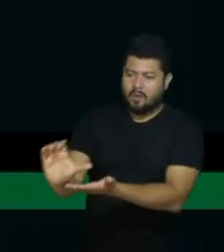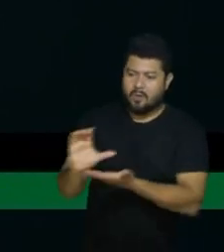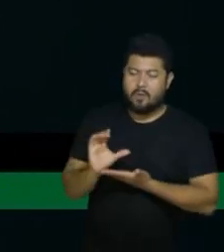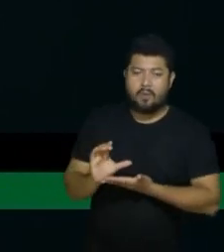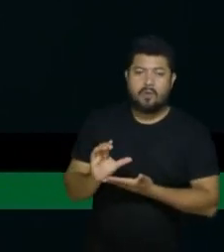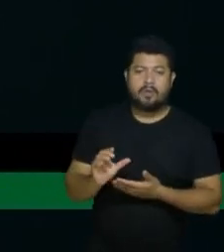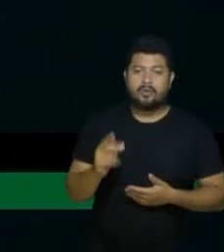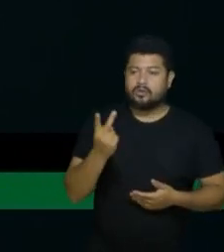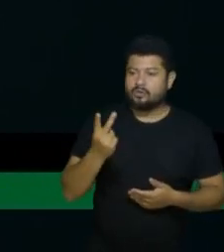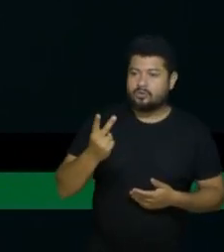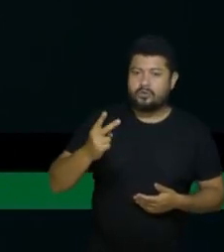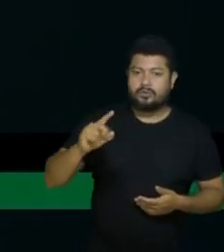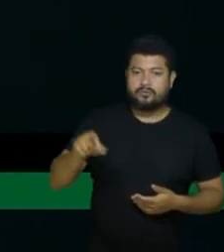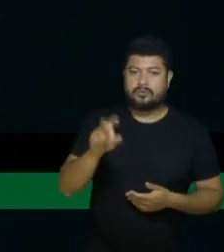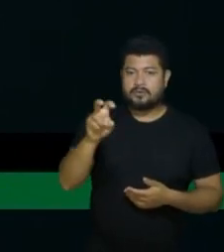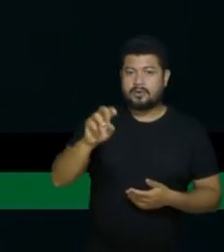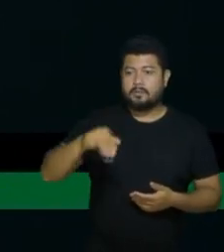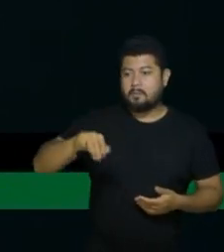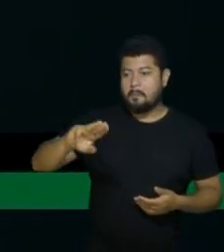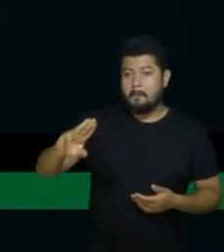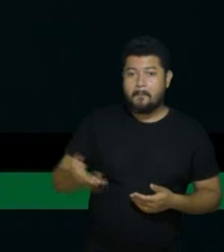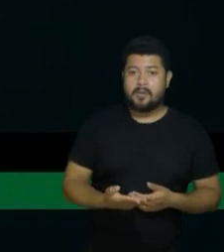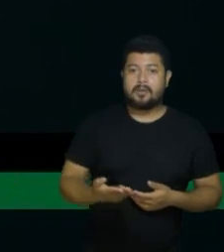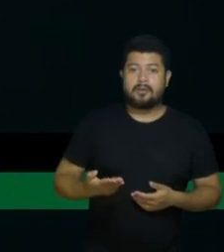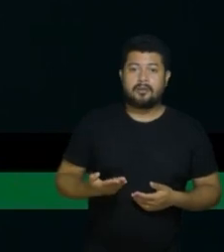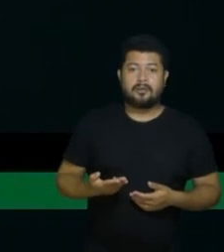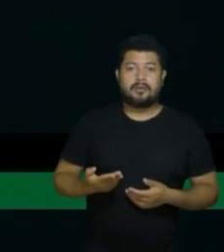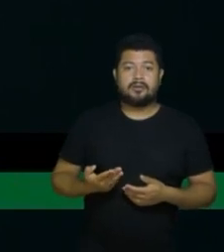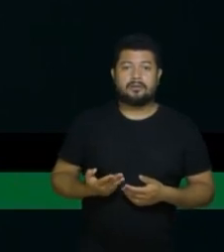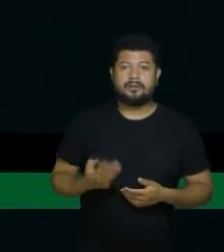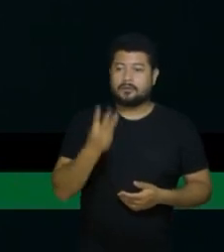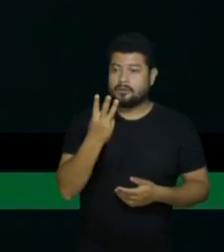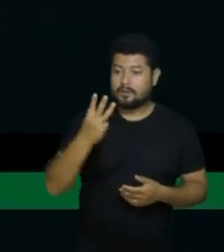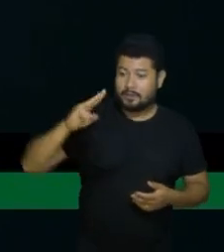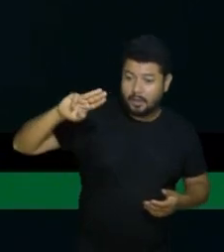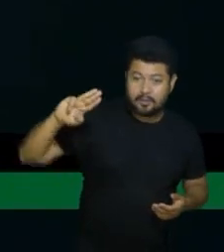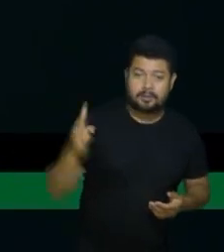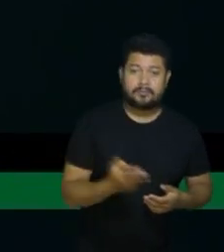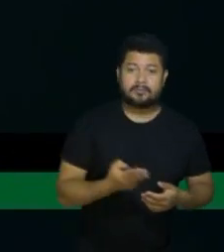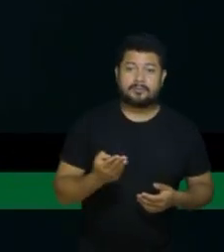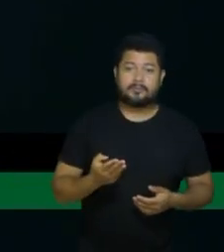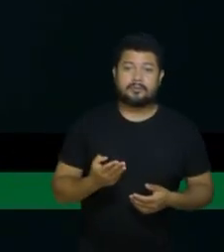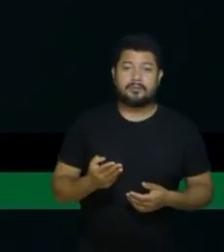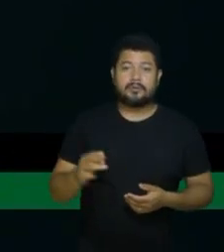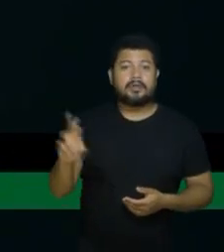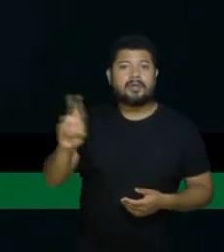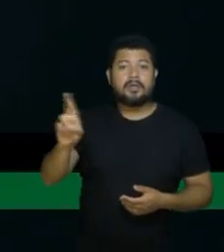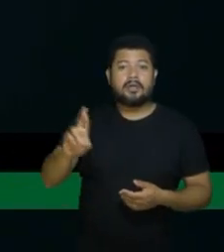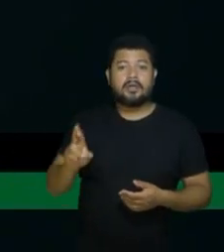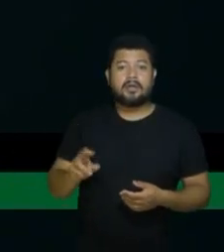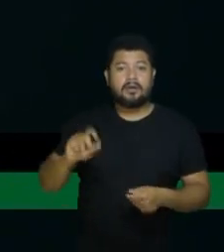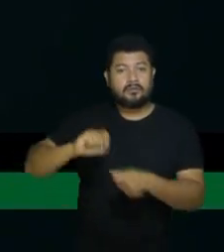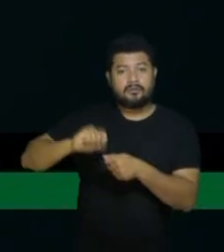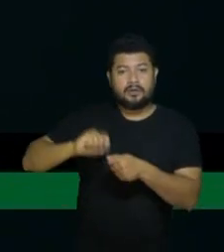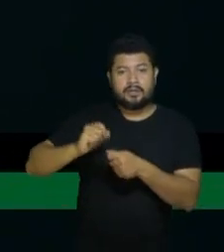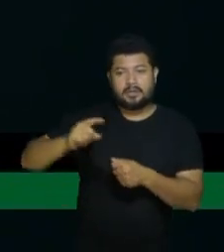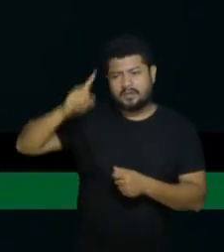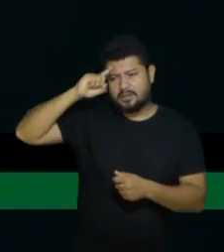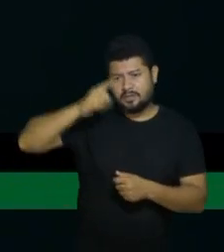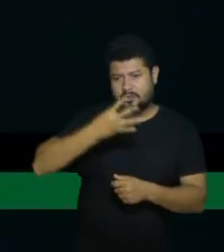meio fala deputados senadores 3 milhões para fazer uma campanha de 45